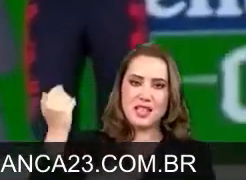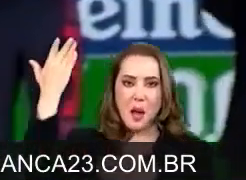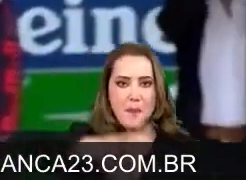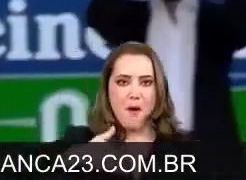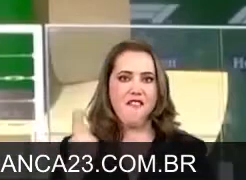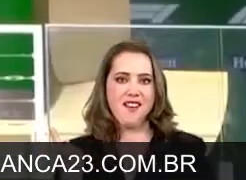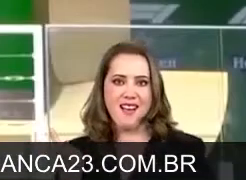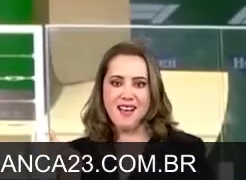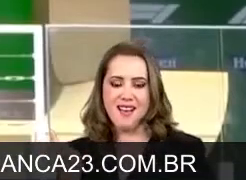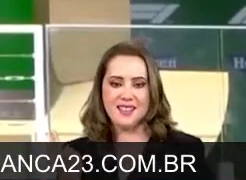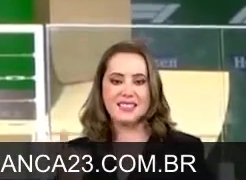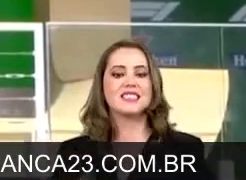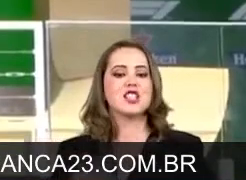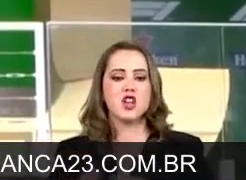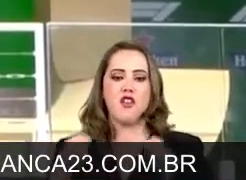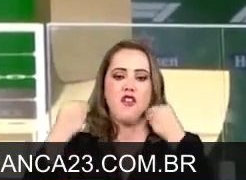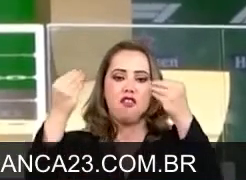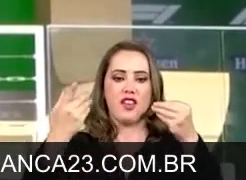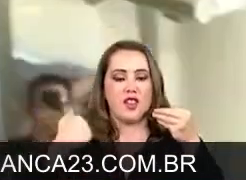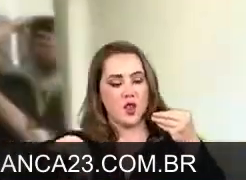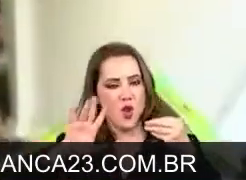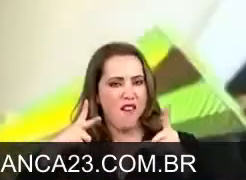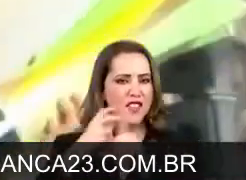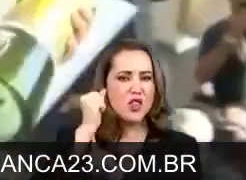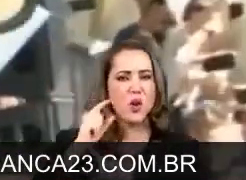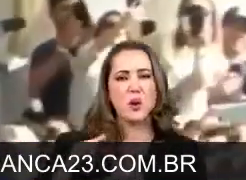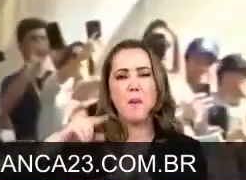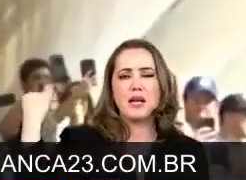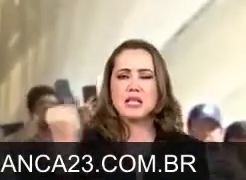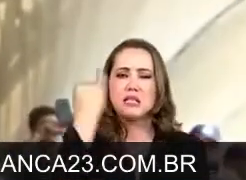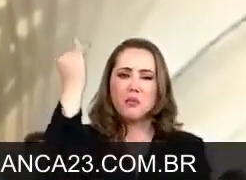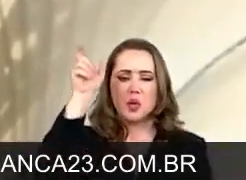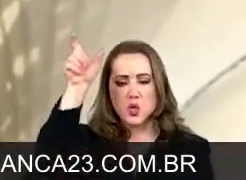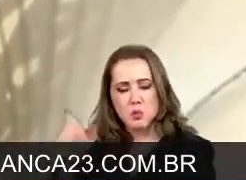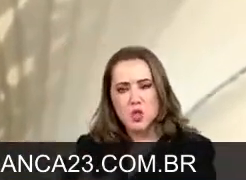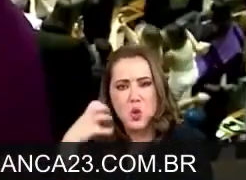dedicou a vitória ao maior ídolo do automobilismo brasileiro.